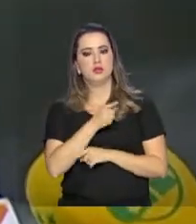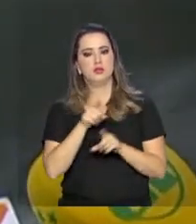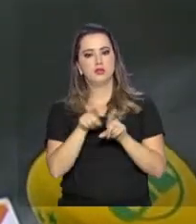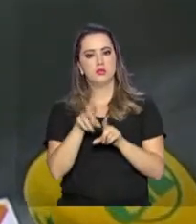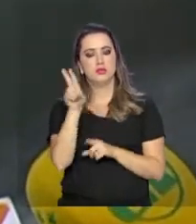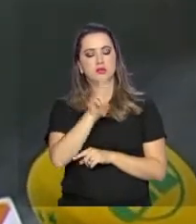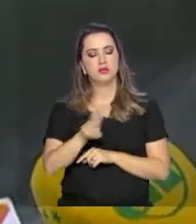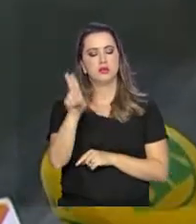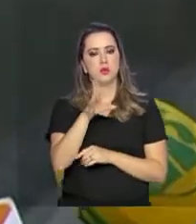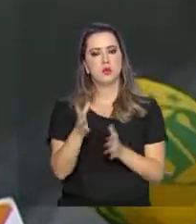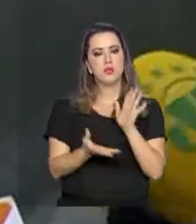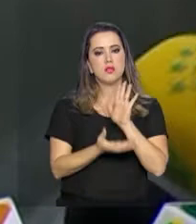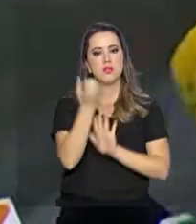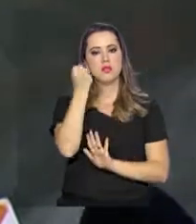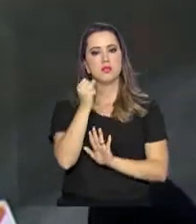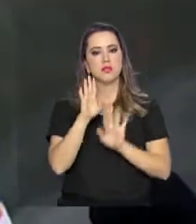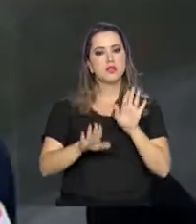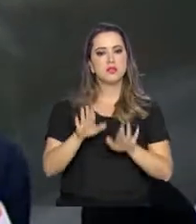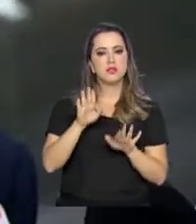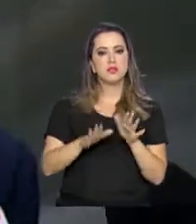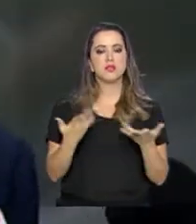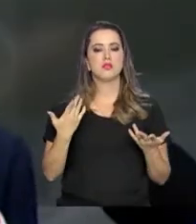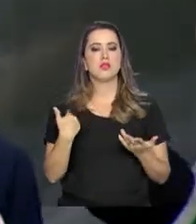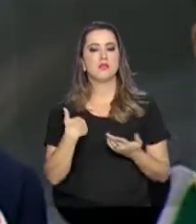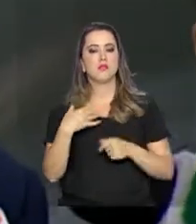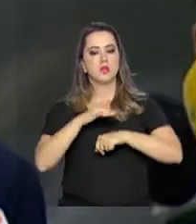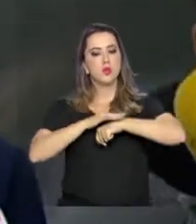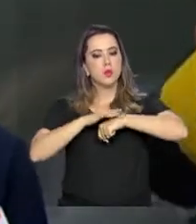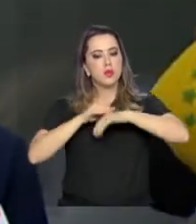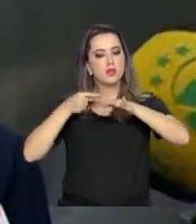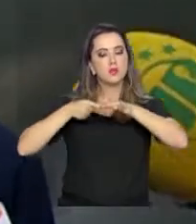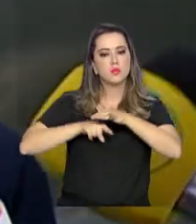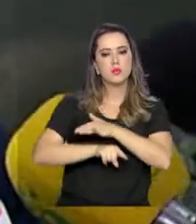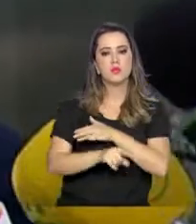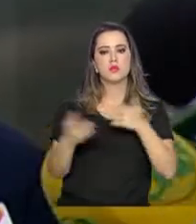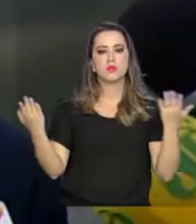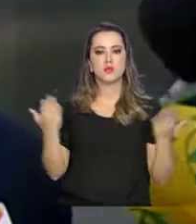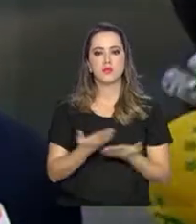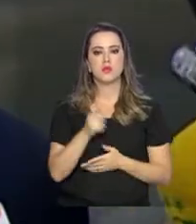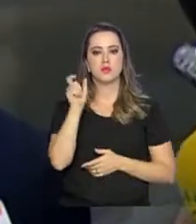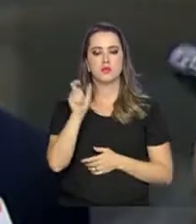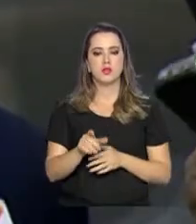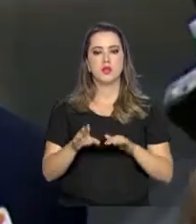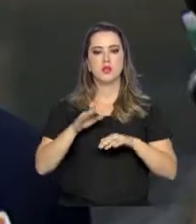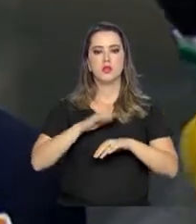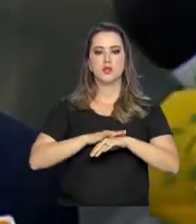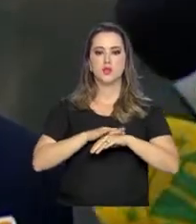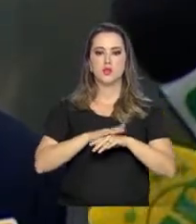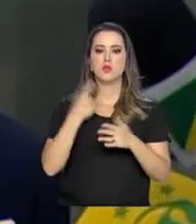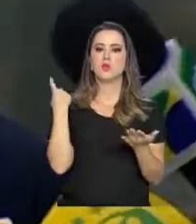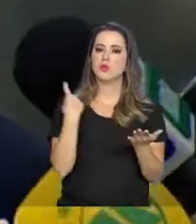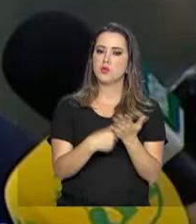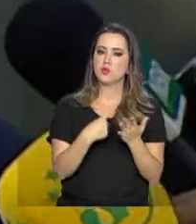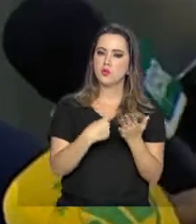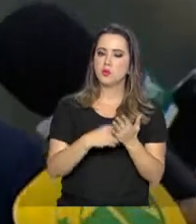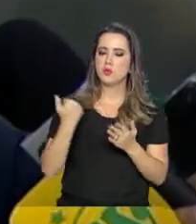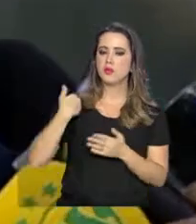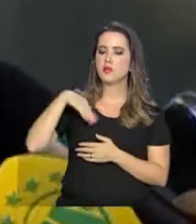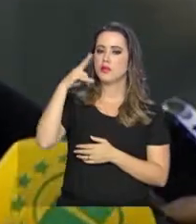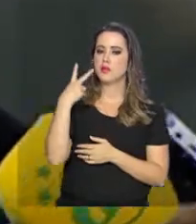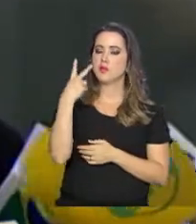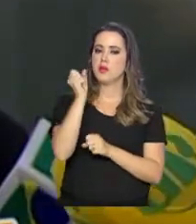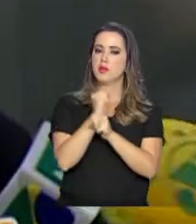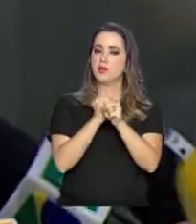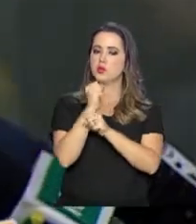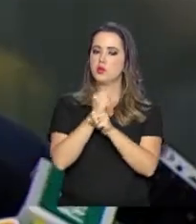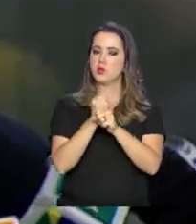o seu saque e, em algumas situações, como doenças graves, e agora aquele que tenha uma deficiência comprovada de acima de 2 anos,